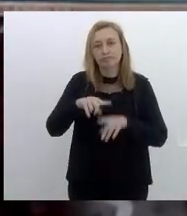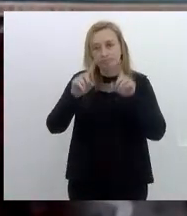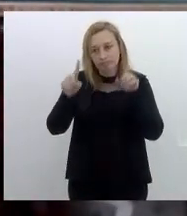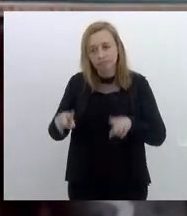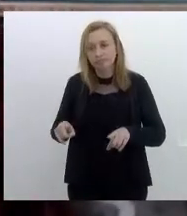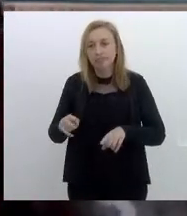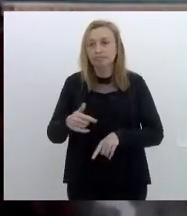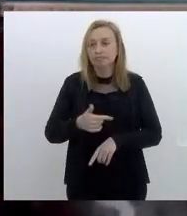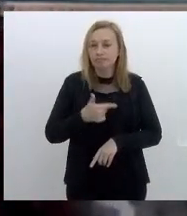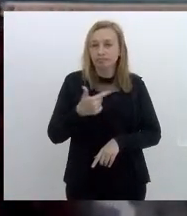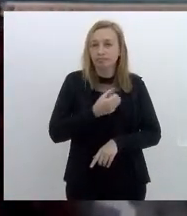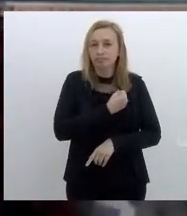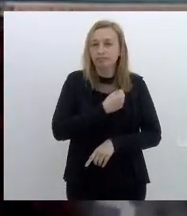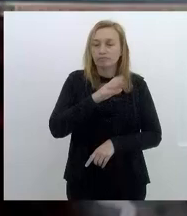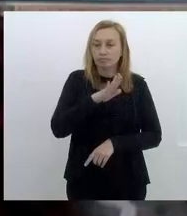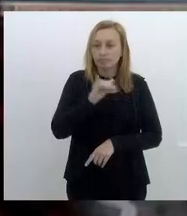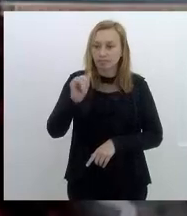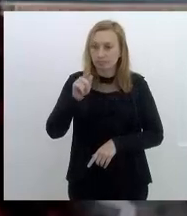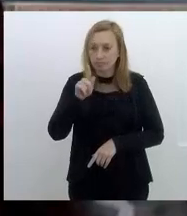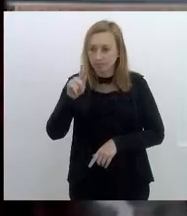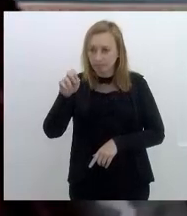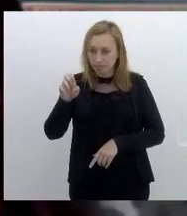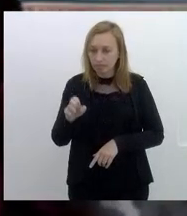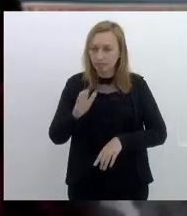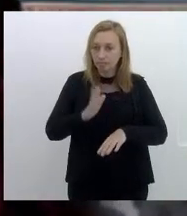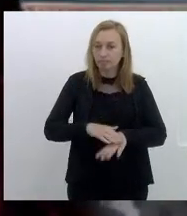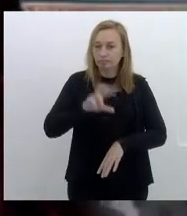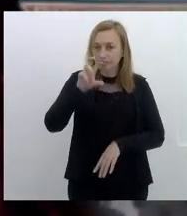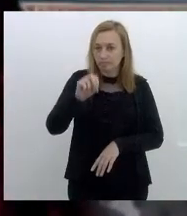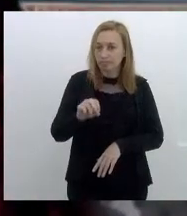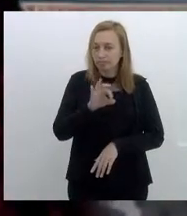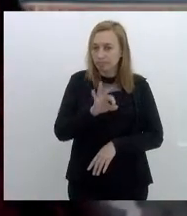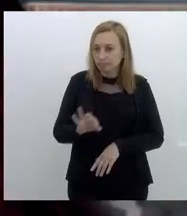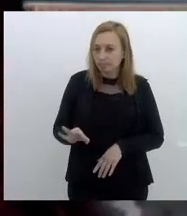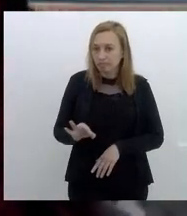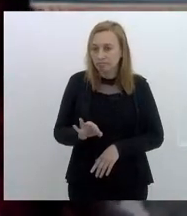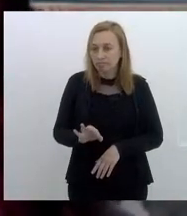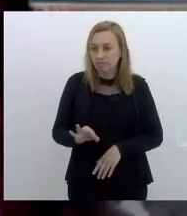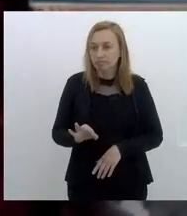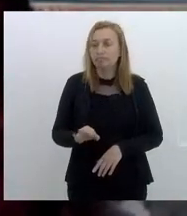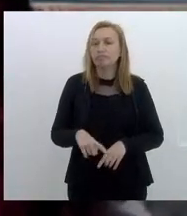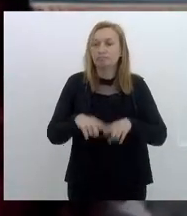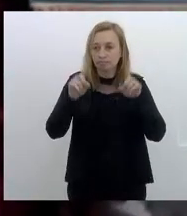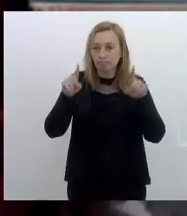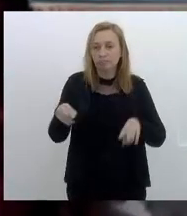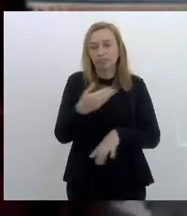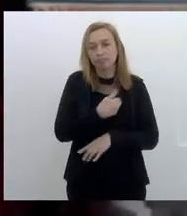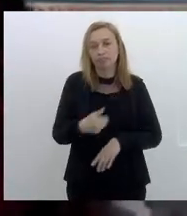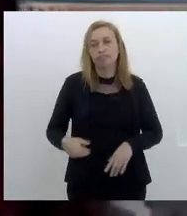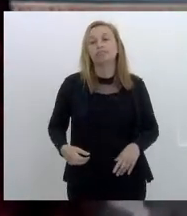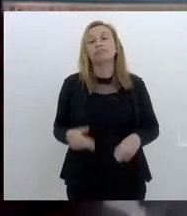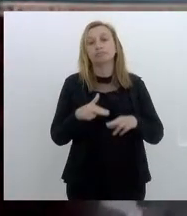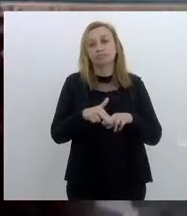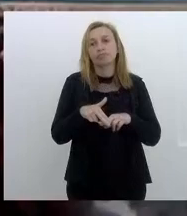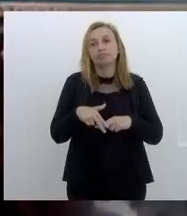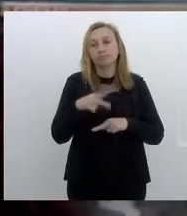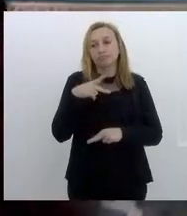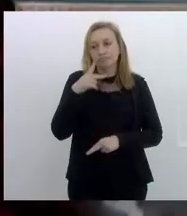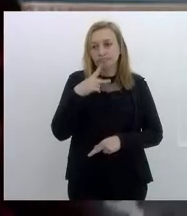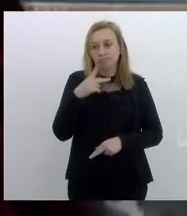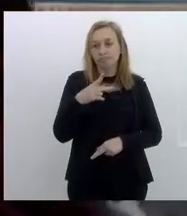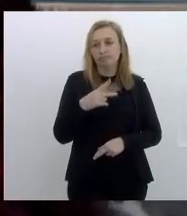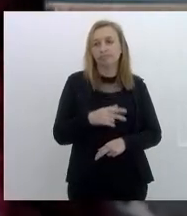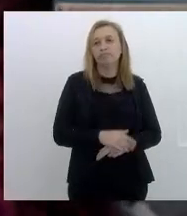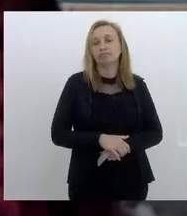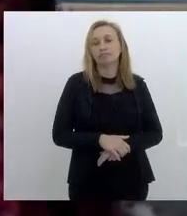segundo dados do IBGE são mais de cinquenta por cento do funcionalismo público por isso A fala